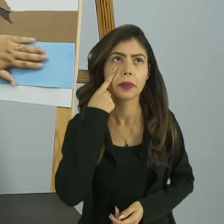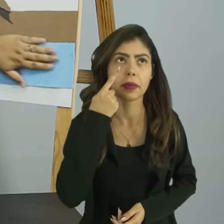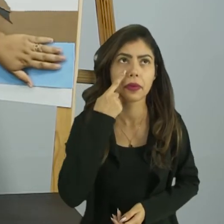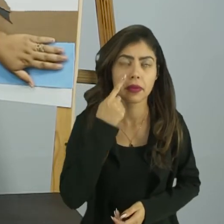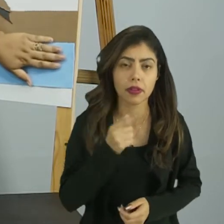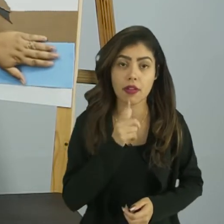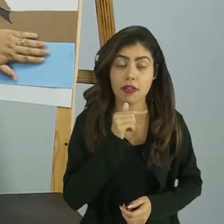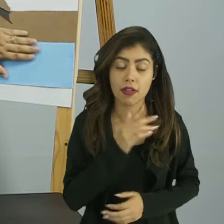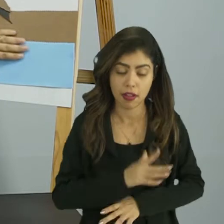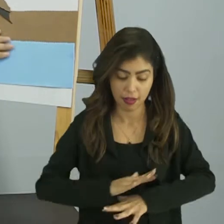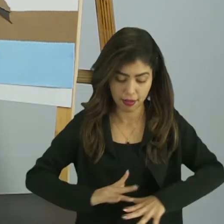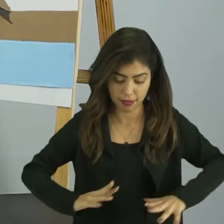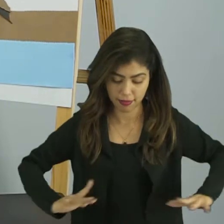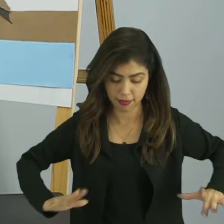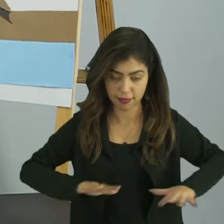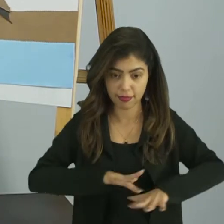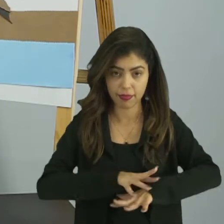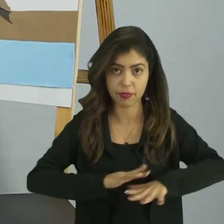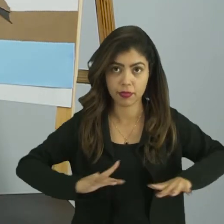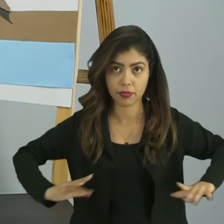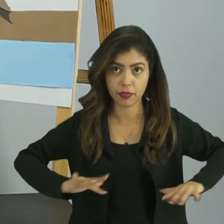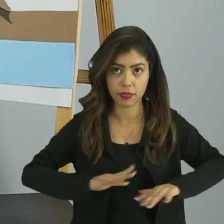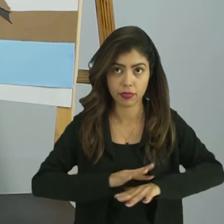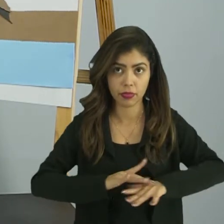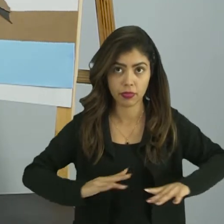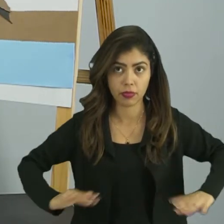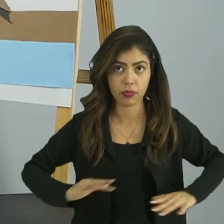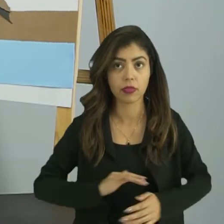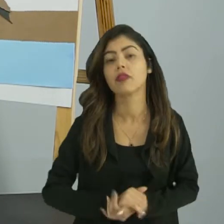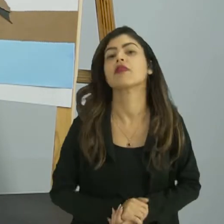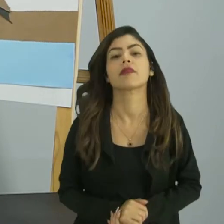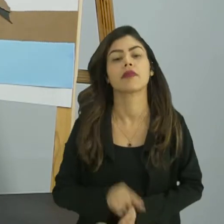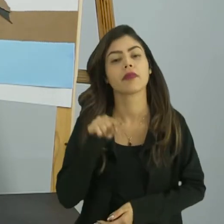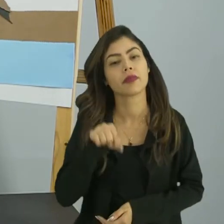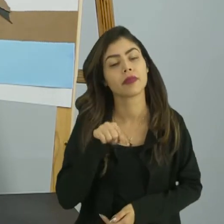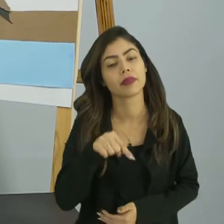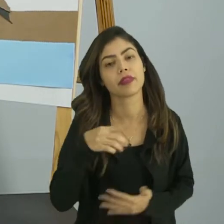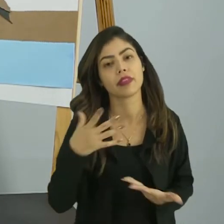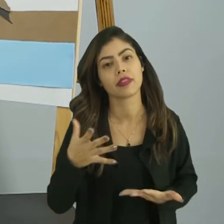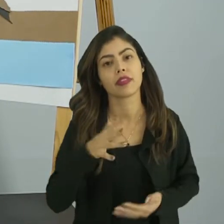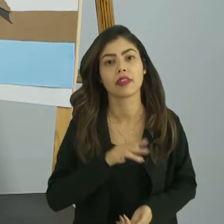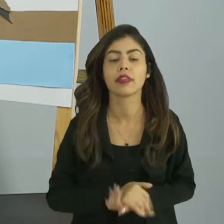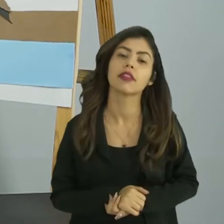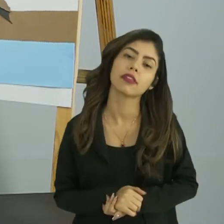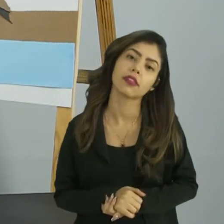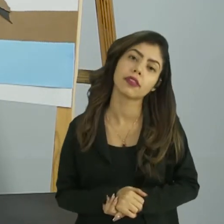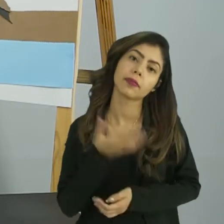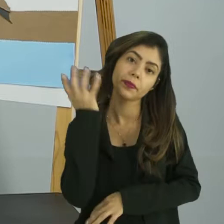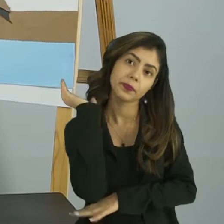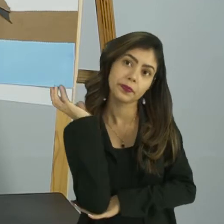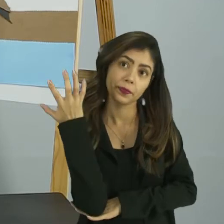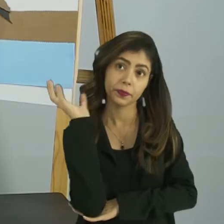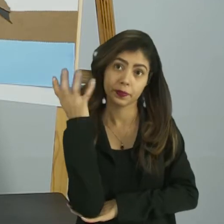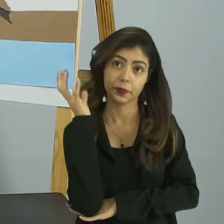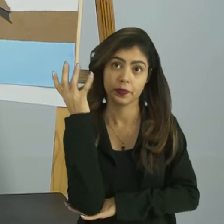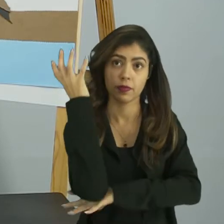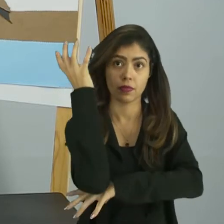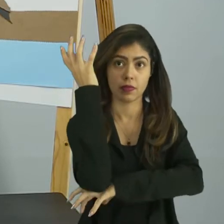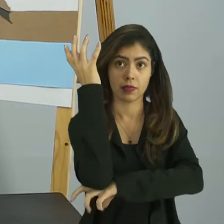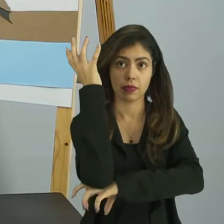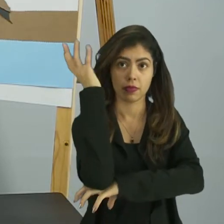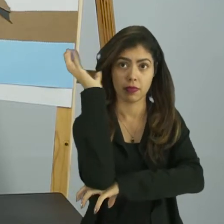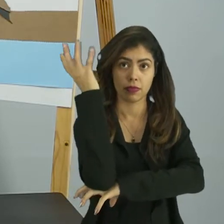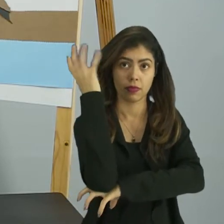solo fica bem molhado. E é nesse momento que as plantinhas, as plantas de um